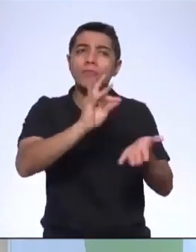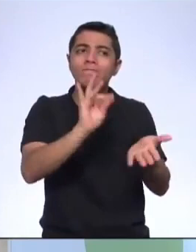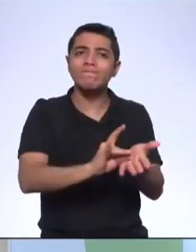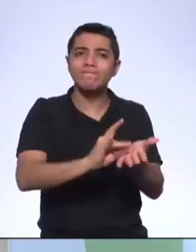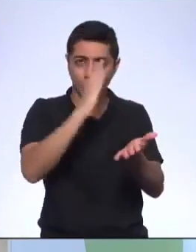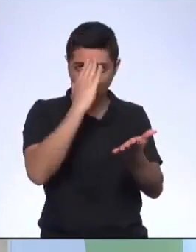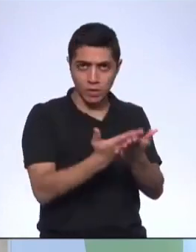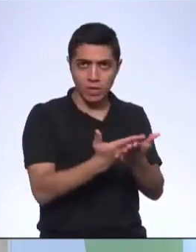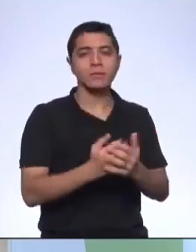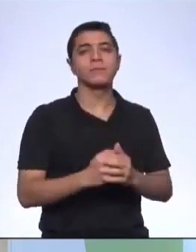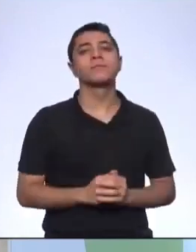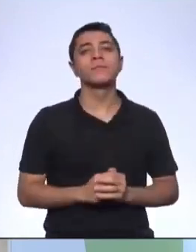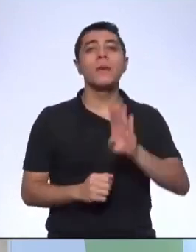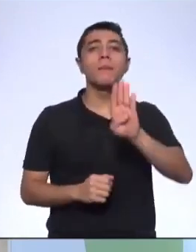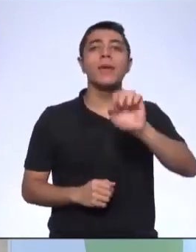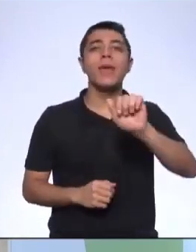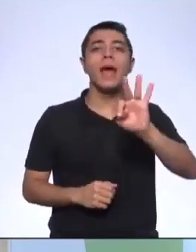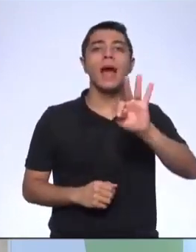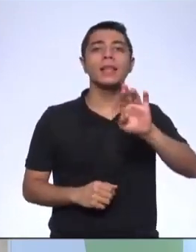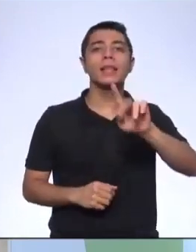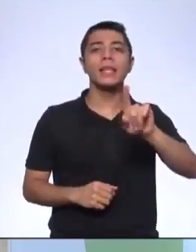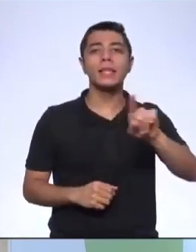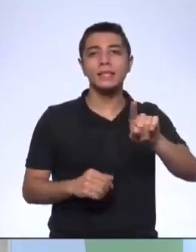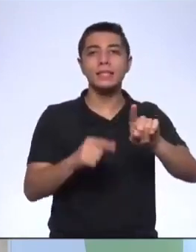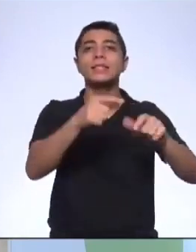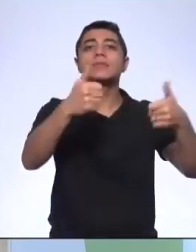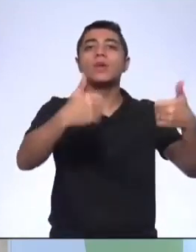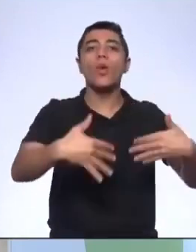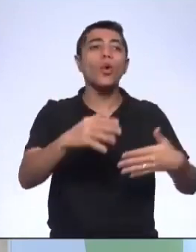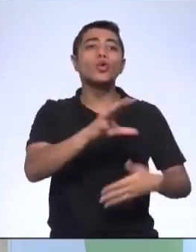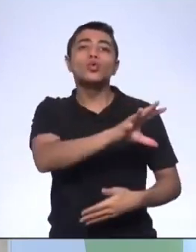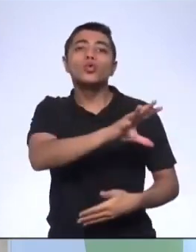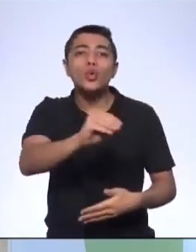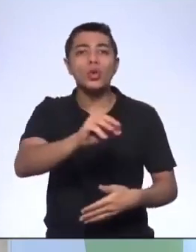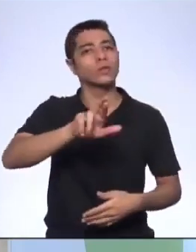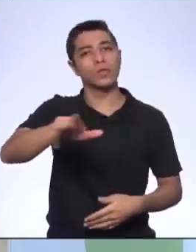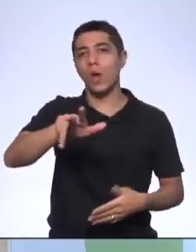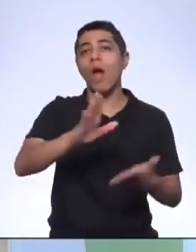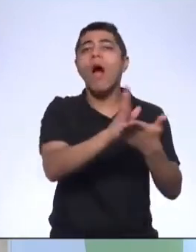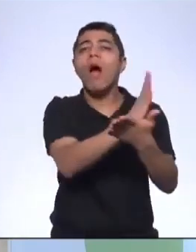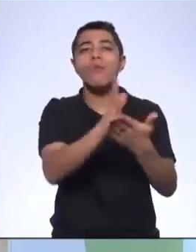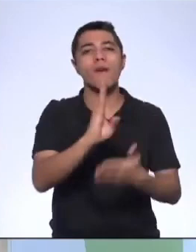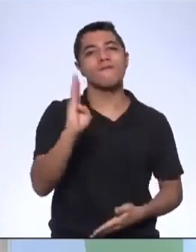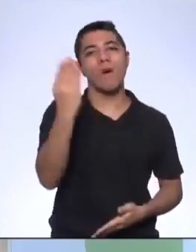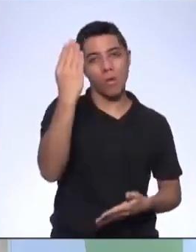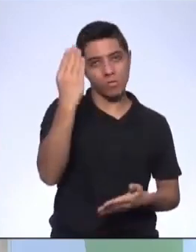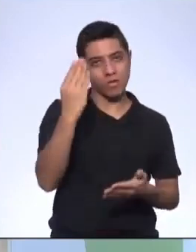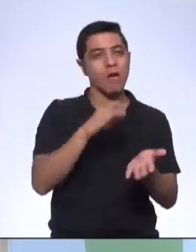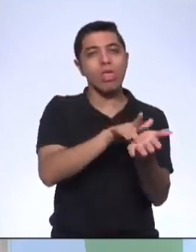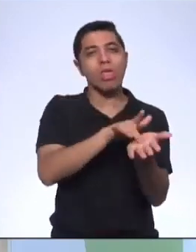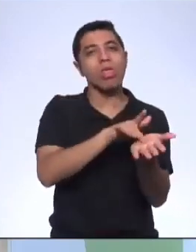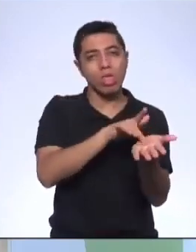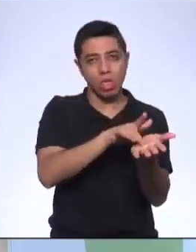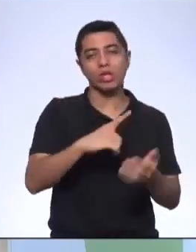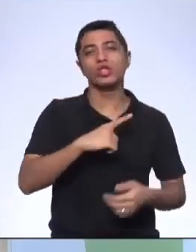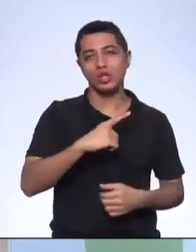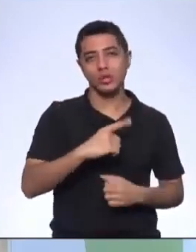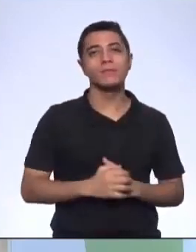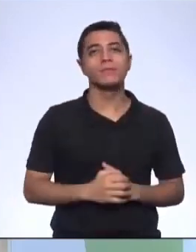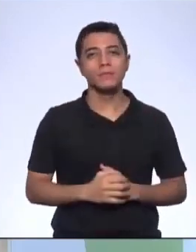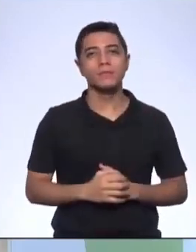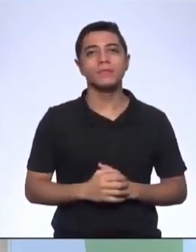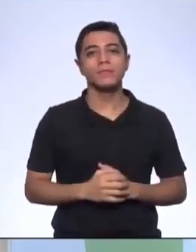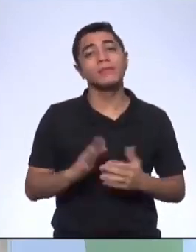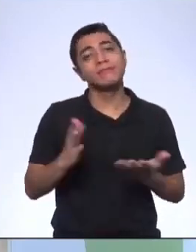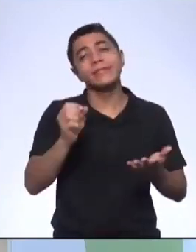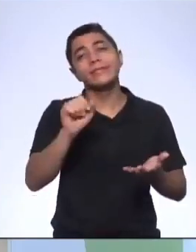são falsas e hackeadas. Elas ajudam e auxiliam. Então, quando não são hackeadas, né? Porque